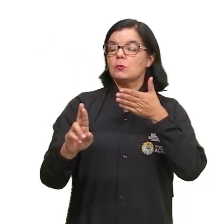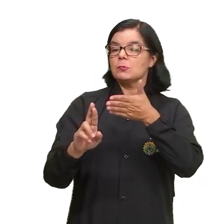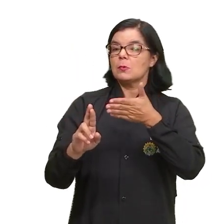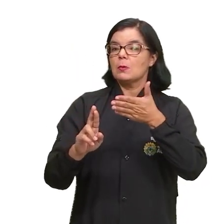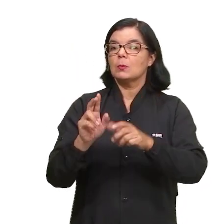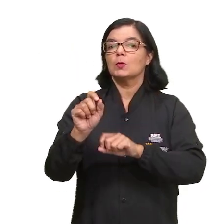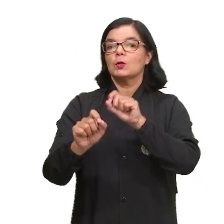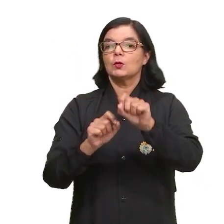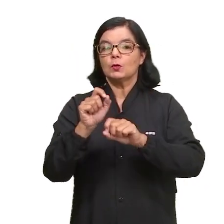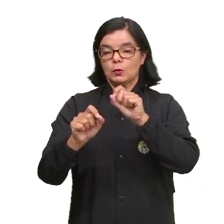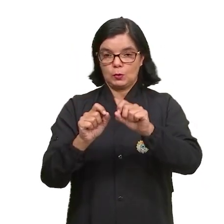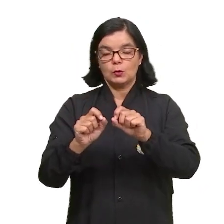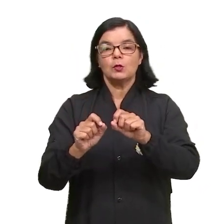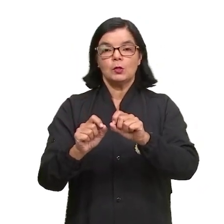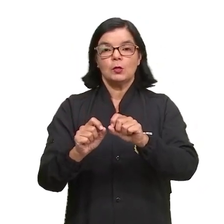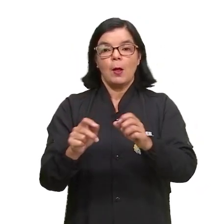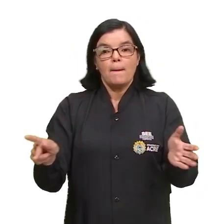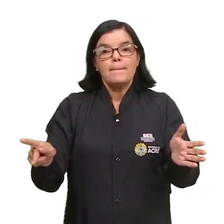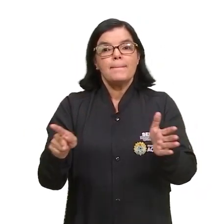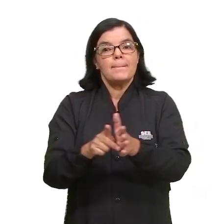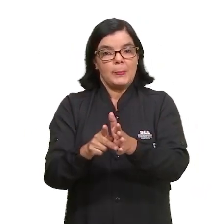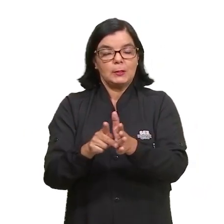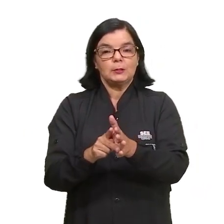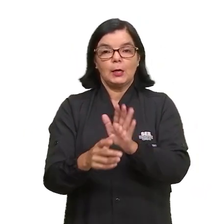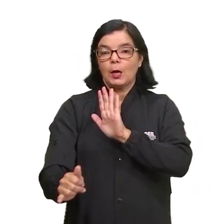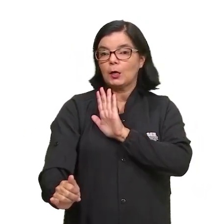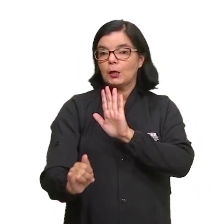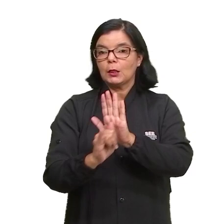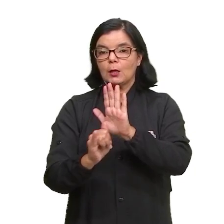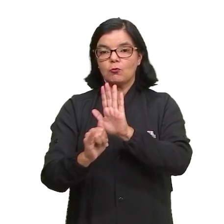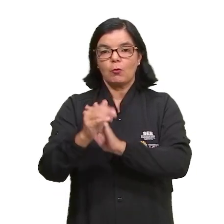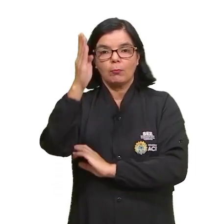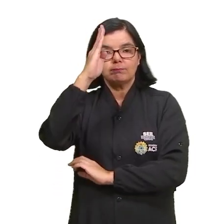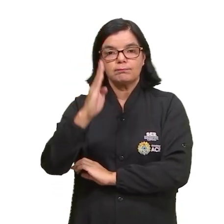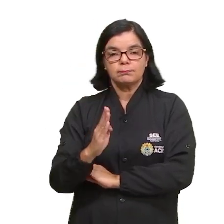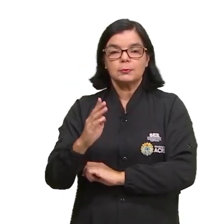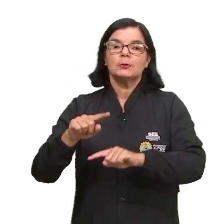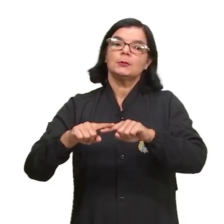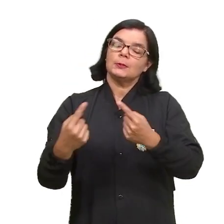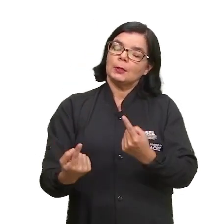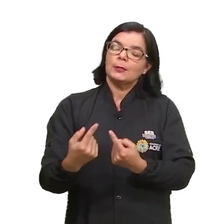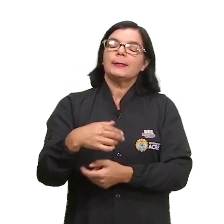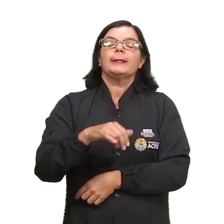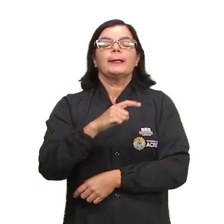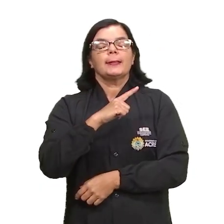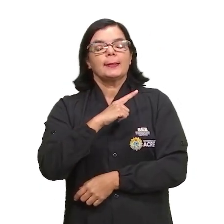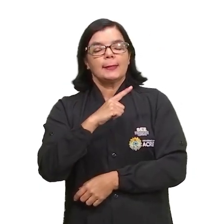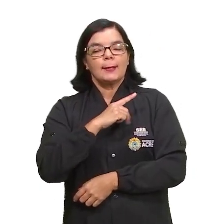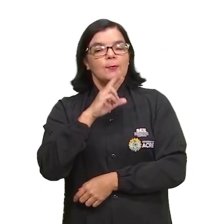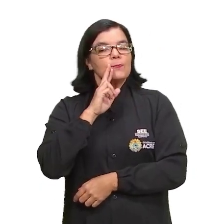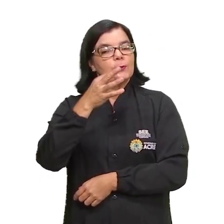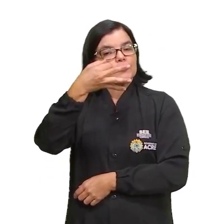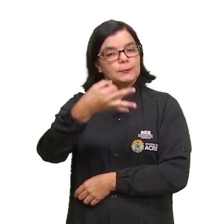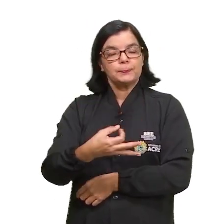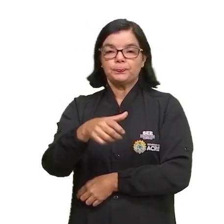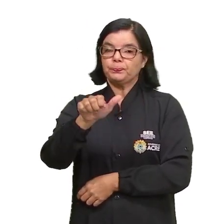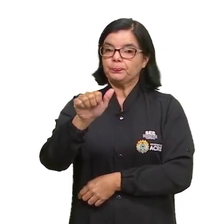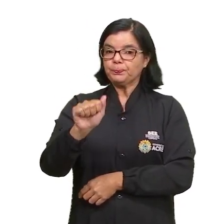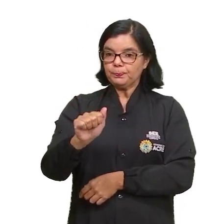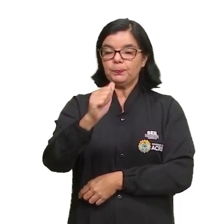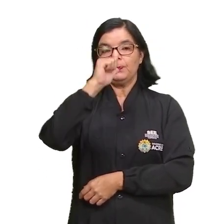vez a traços e elementos que fazem parte da identidade brasileira. Sendo assim, o que a gente tem como resposta correta